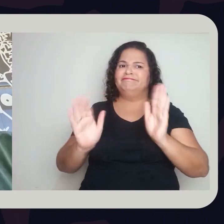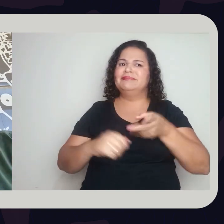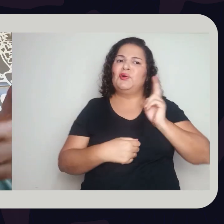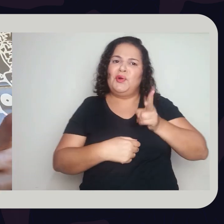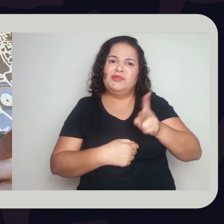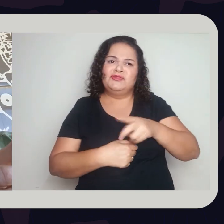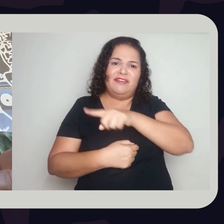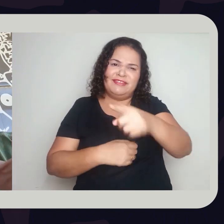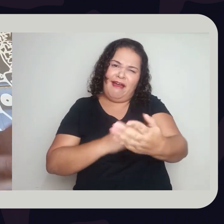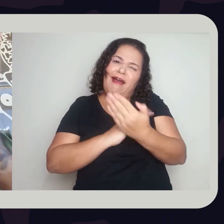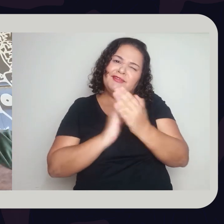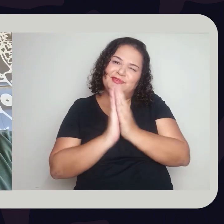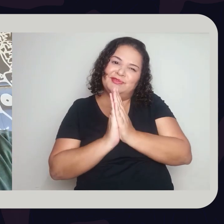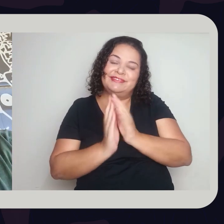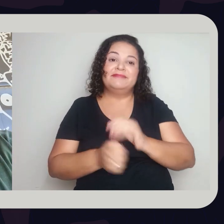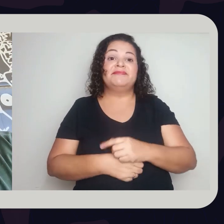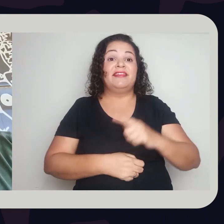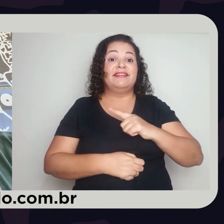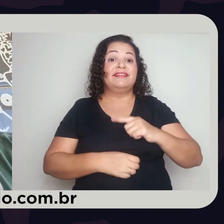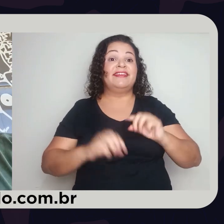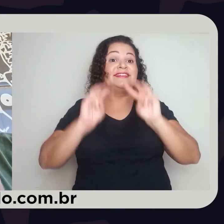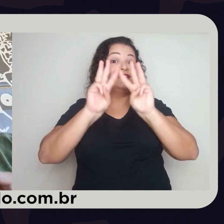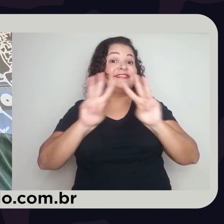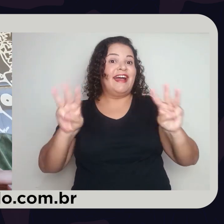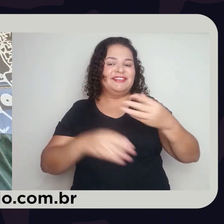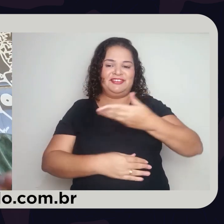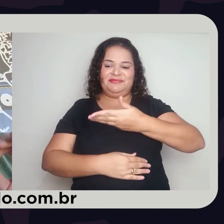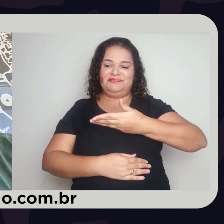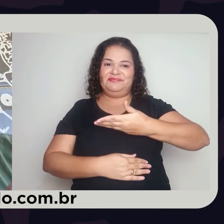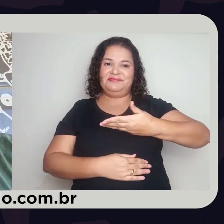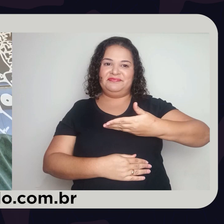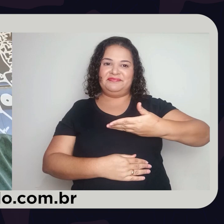aqui. Lembrando o nosso site também,